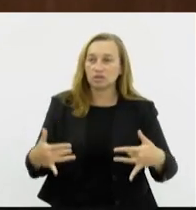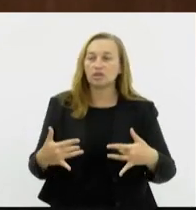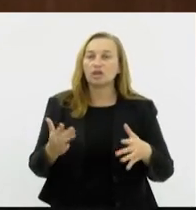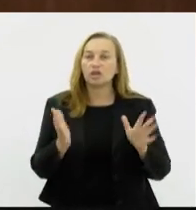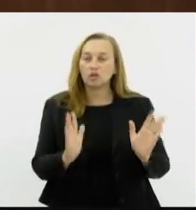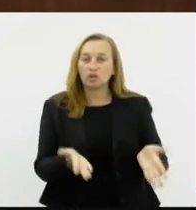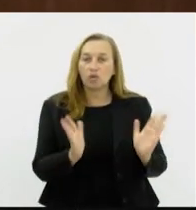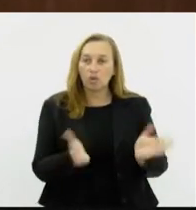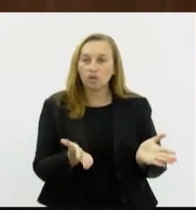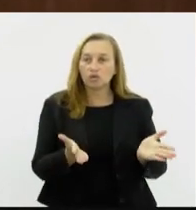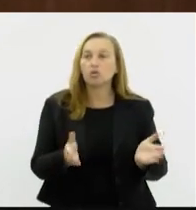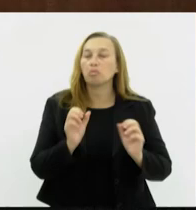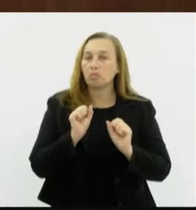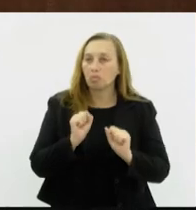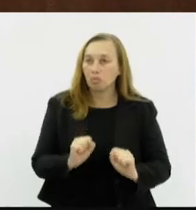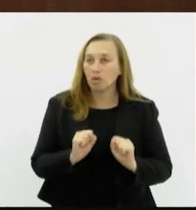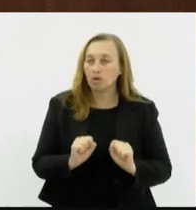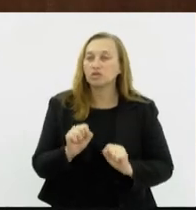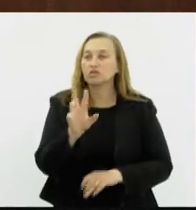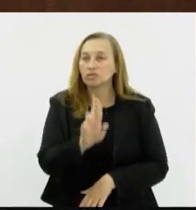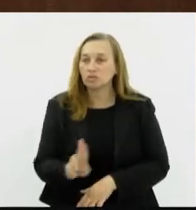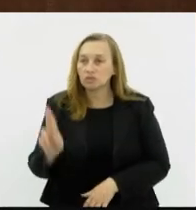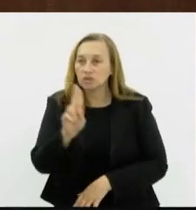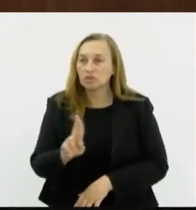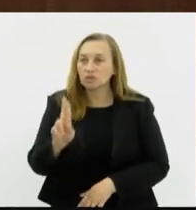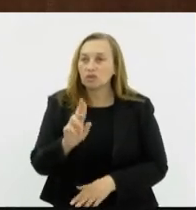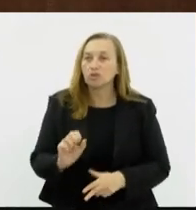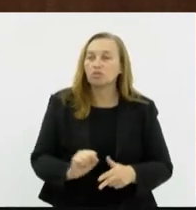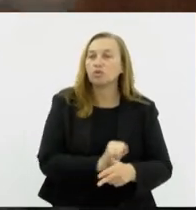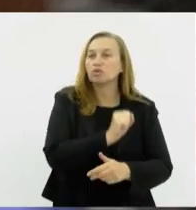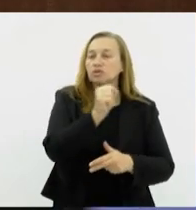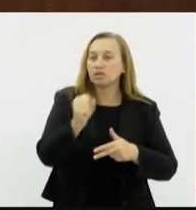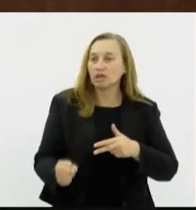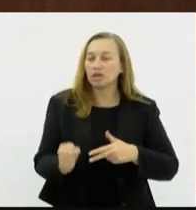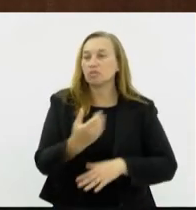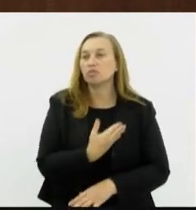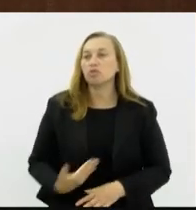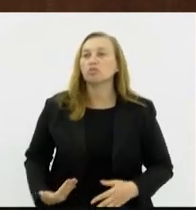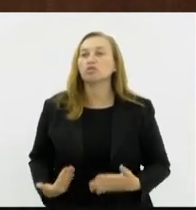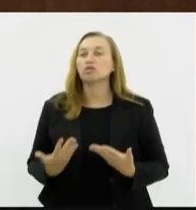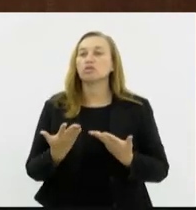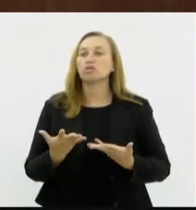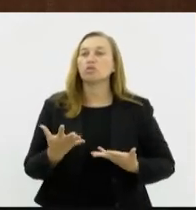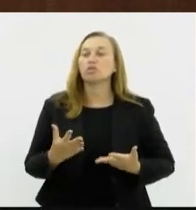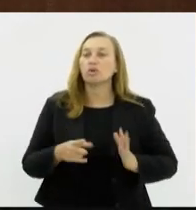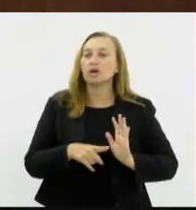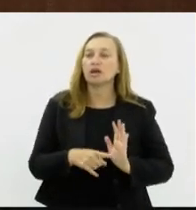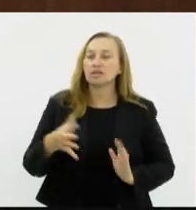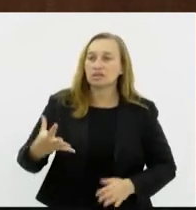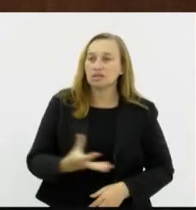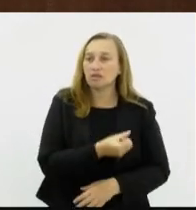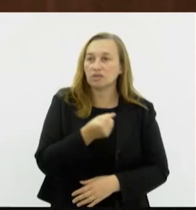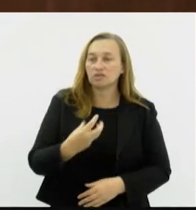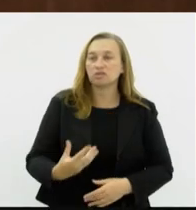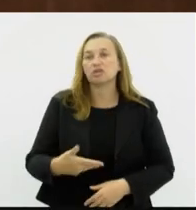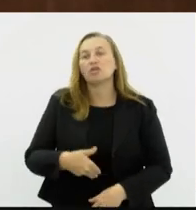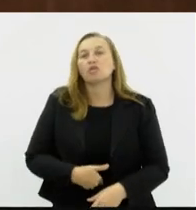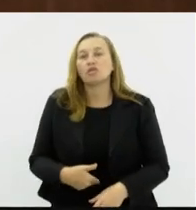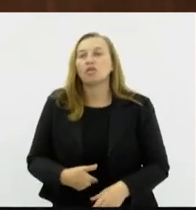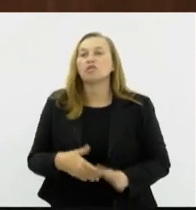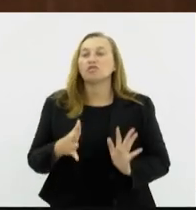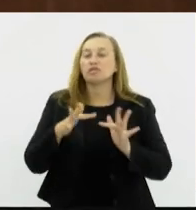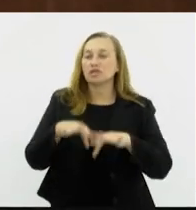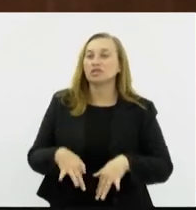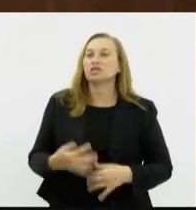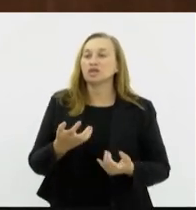hoje ele pode e deve ser utilizado pelo poder público como resgate de combate à fome. E, finalizando, eu quero